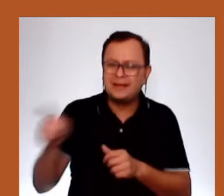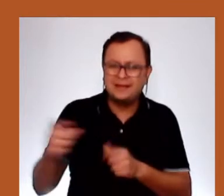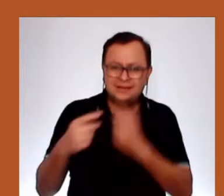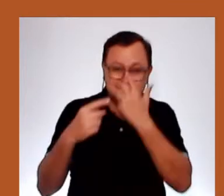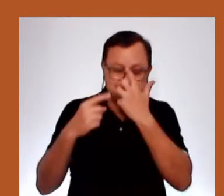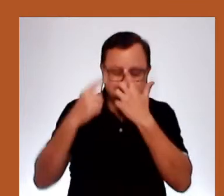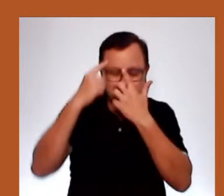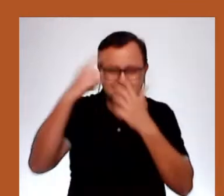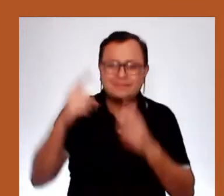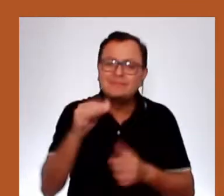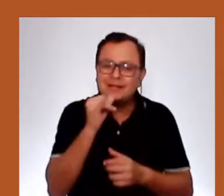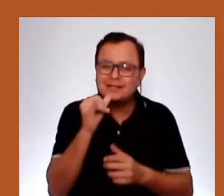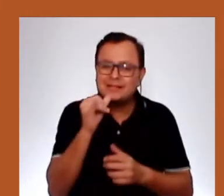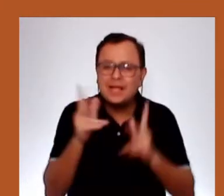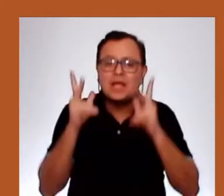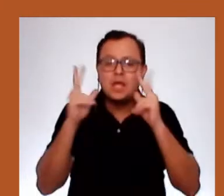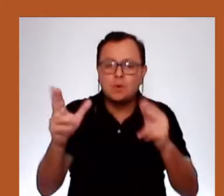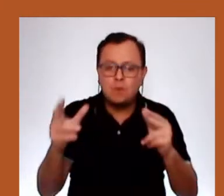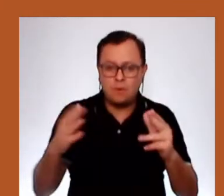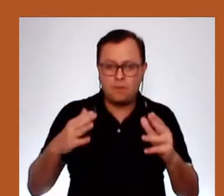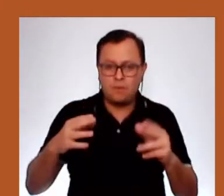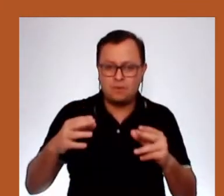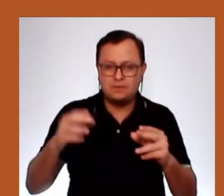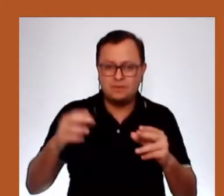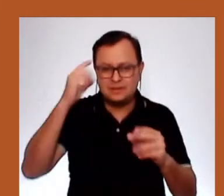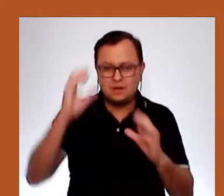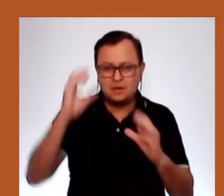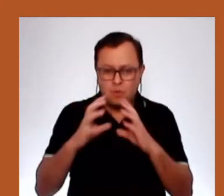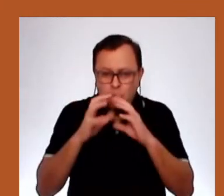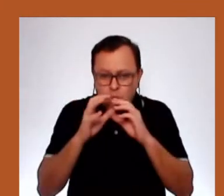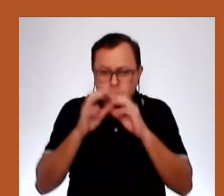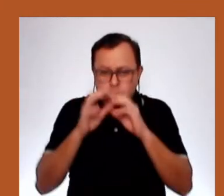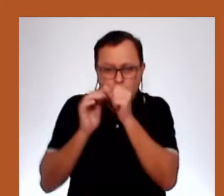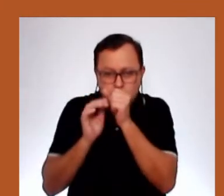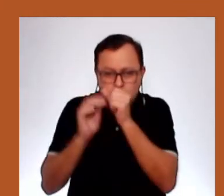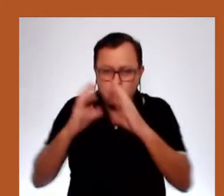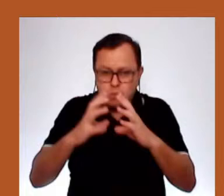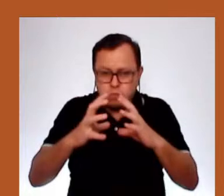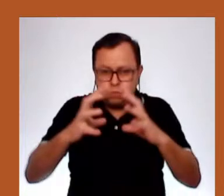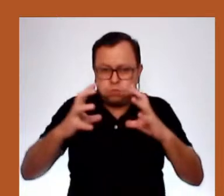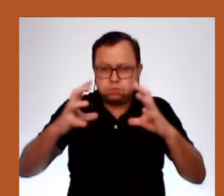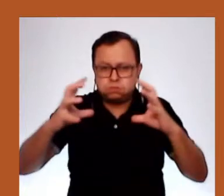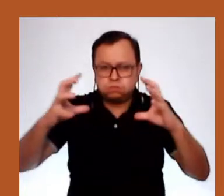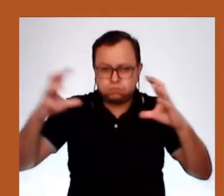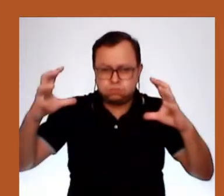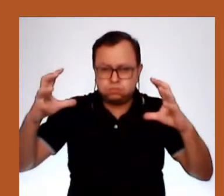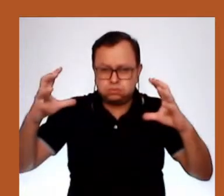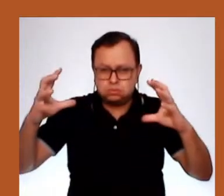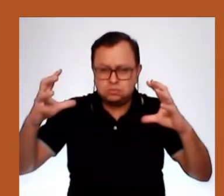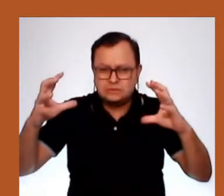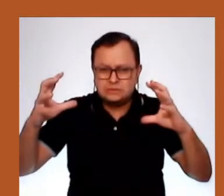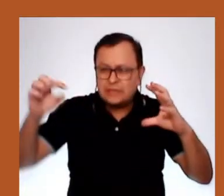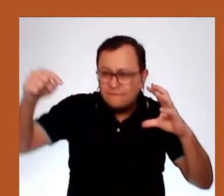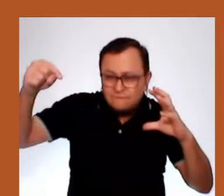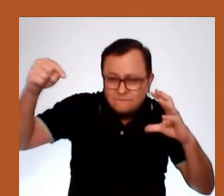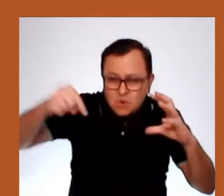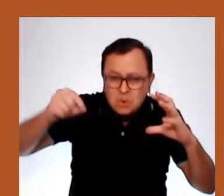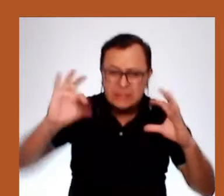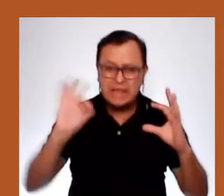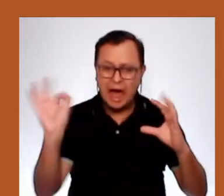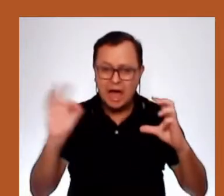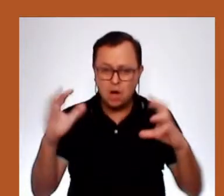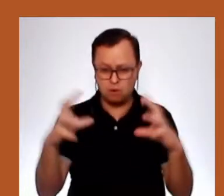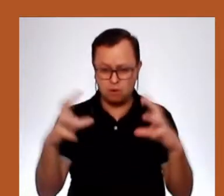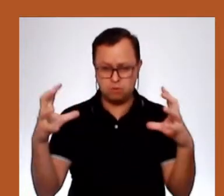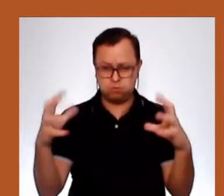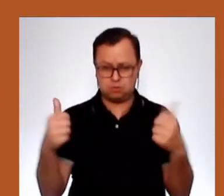ar. Ela fala, o meu trabalho, ele é cheio de significado. Não tem um buraquinho. E aí